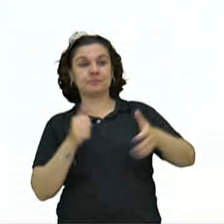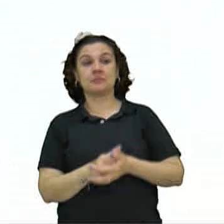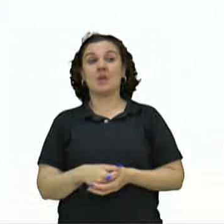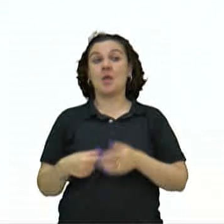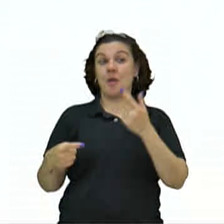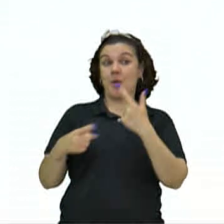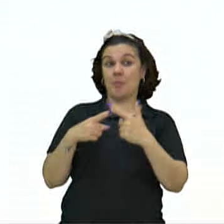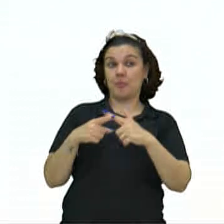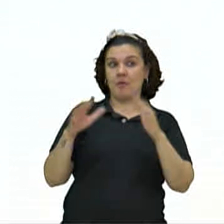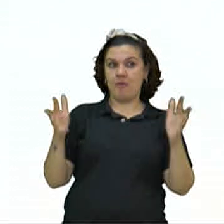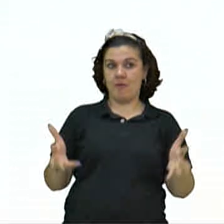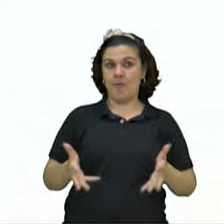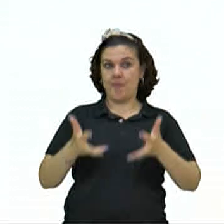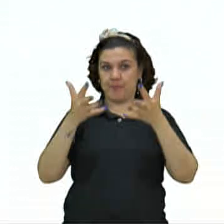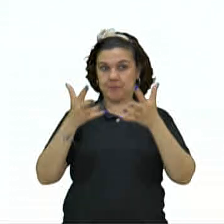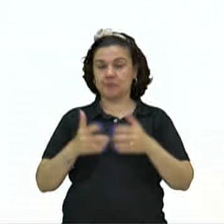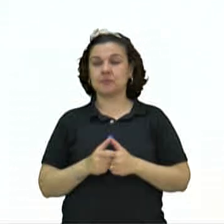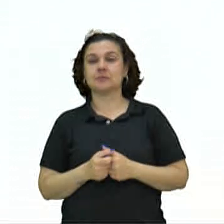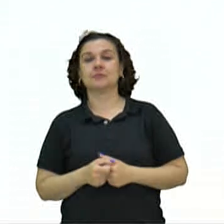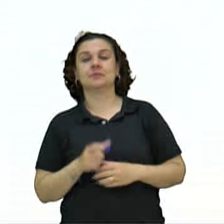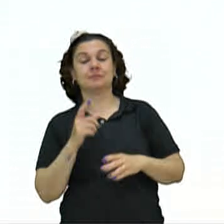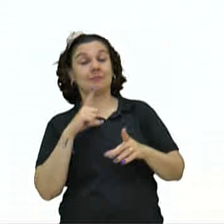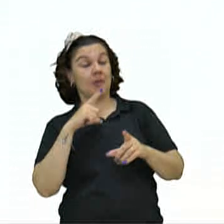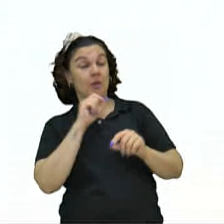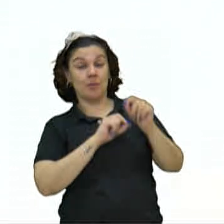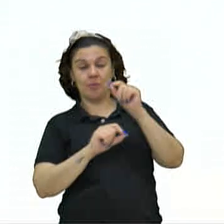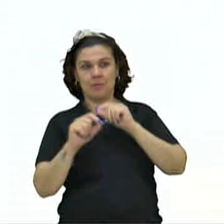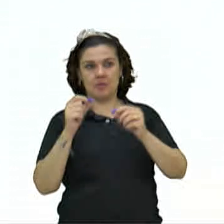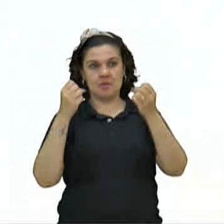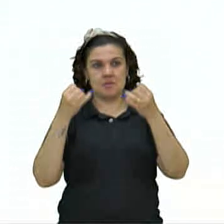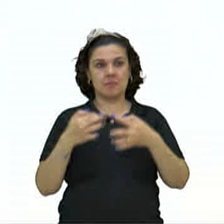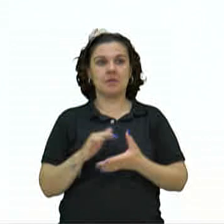razões para esse desempenho espetacular encontram-se,